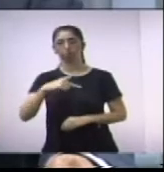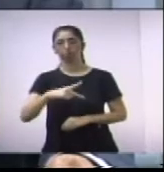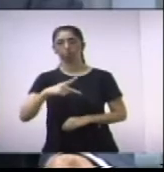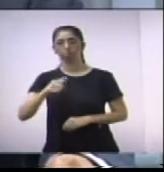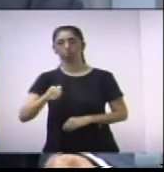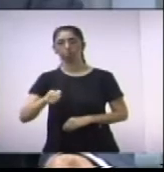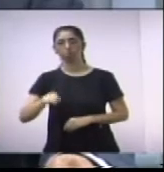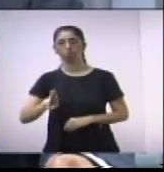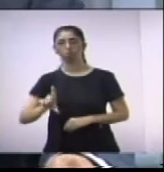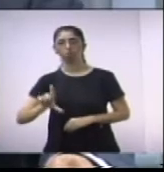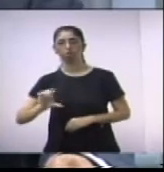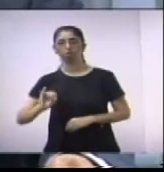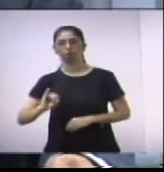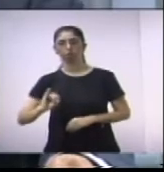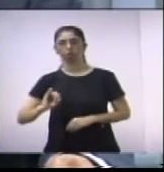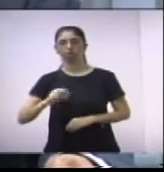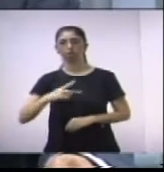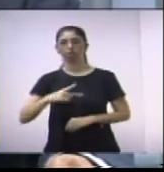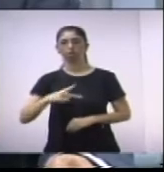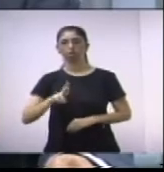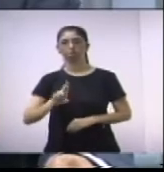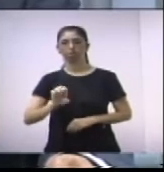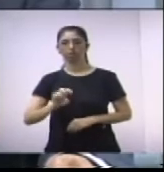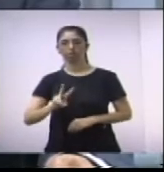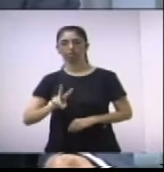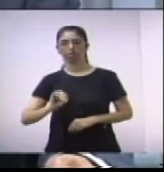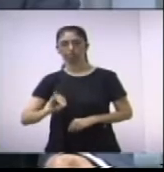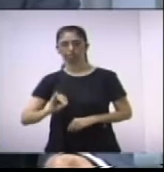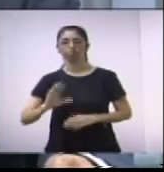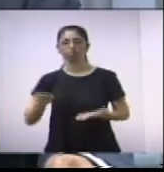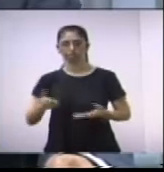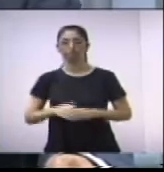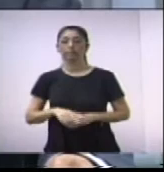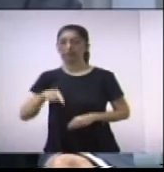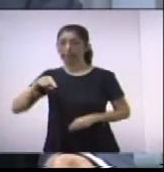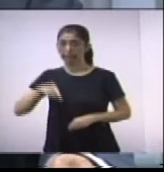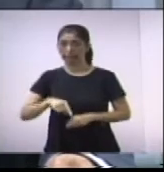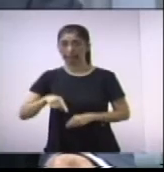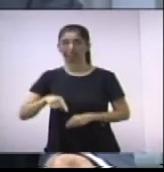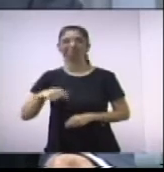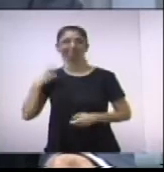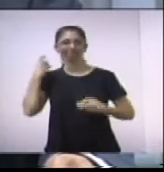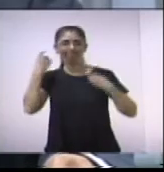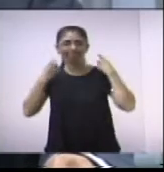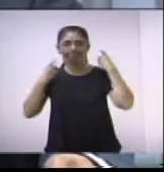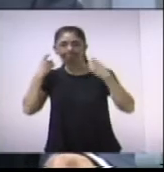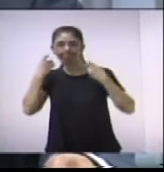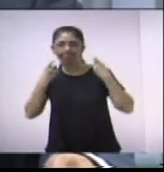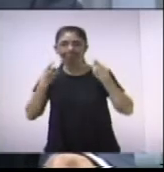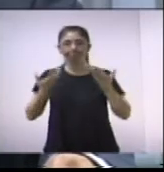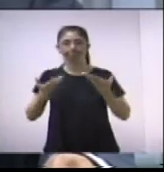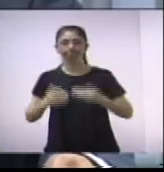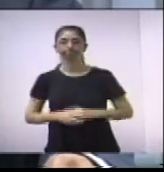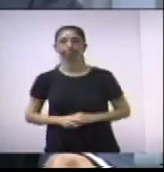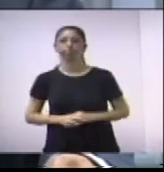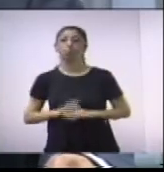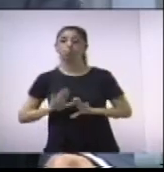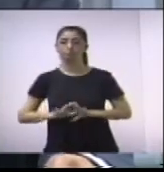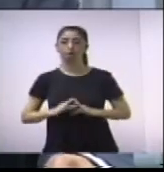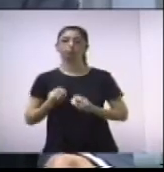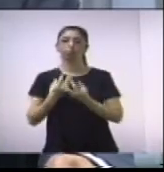vários aspectos que foram anotados e em breve estaremos repassando para todos os